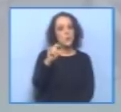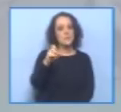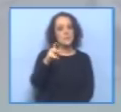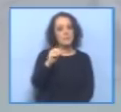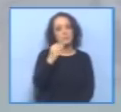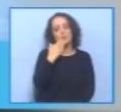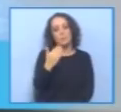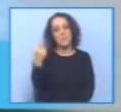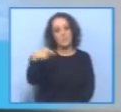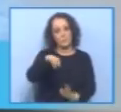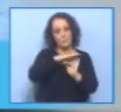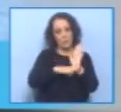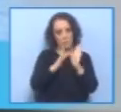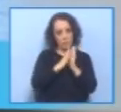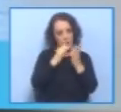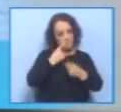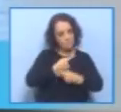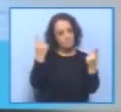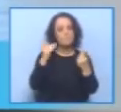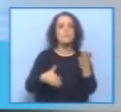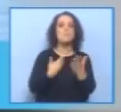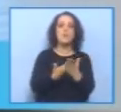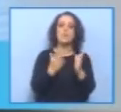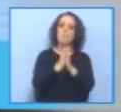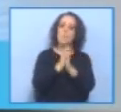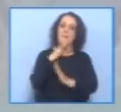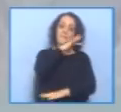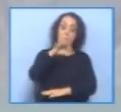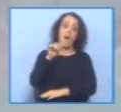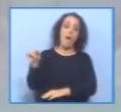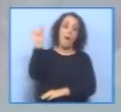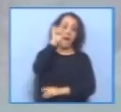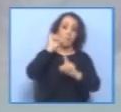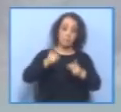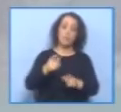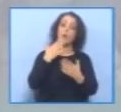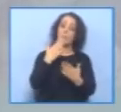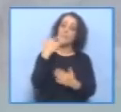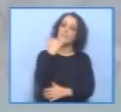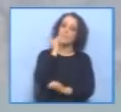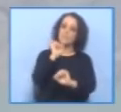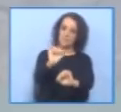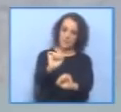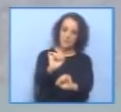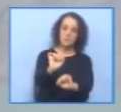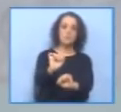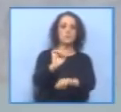felicidades para este trabalho. Mais logo, siga-nos também na rádio, na Antena 1, onde lhe fazemos